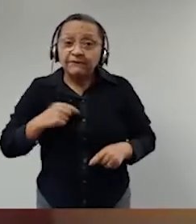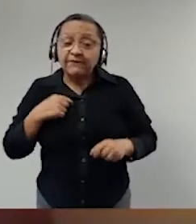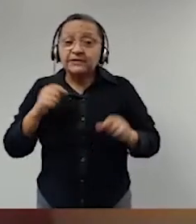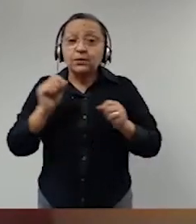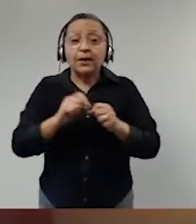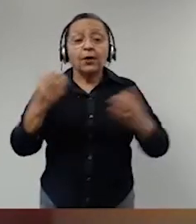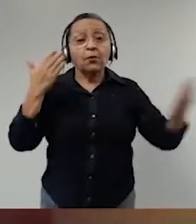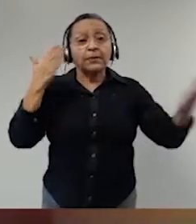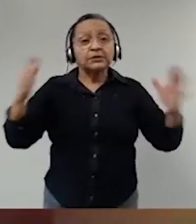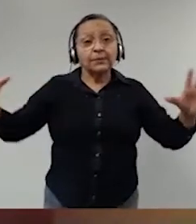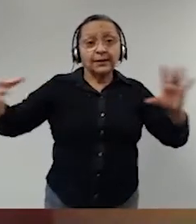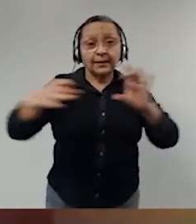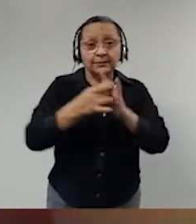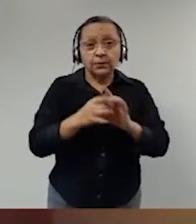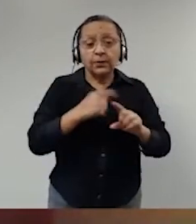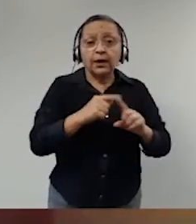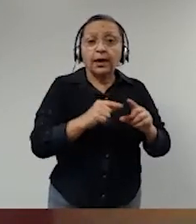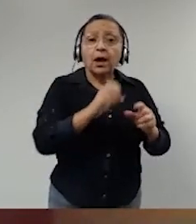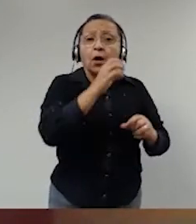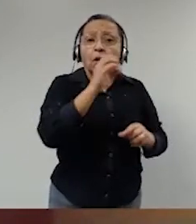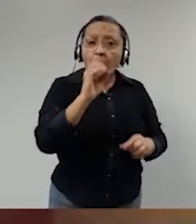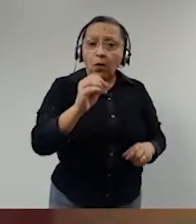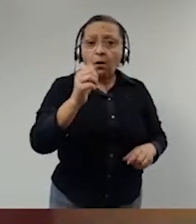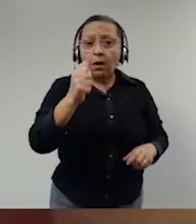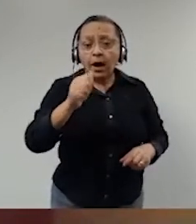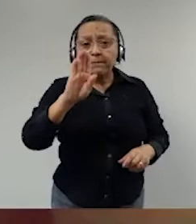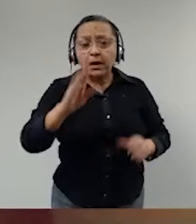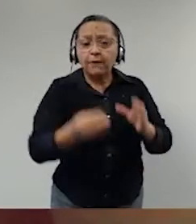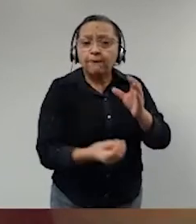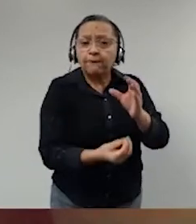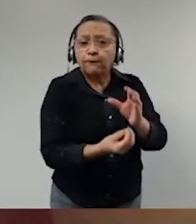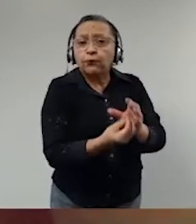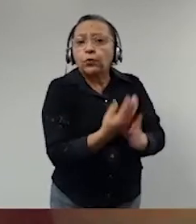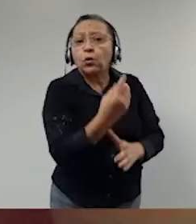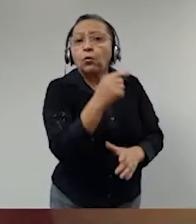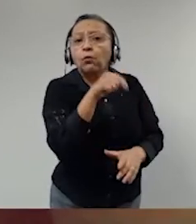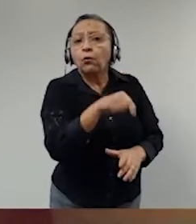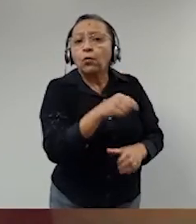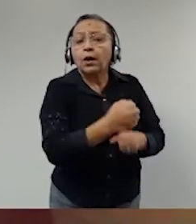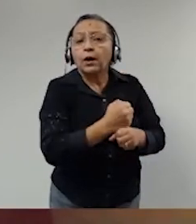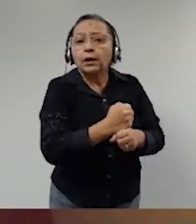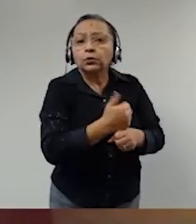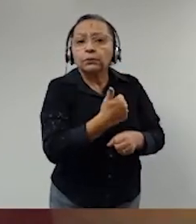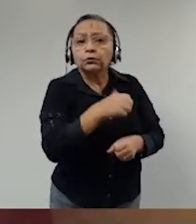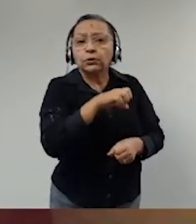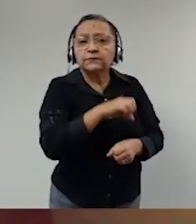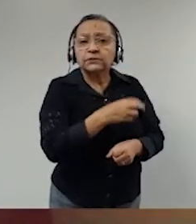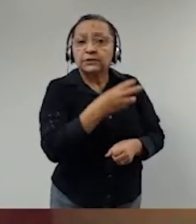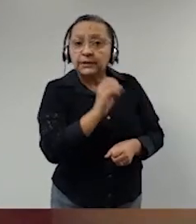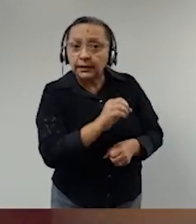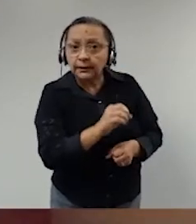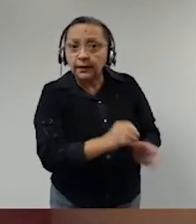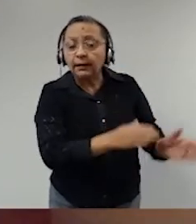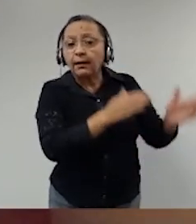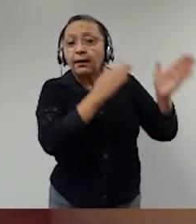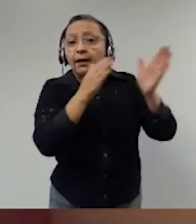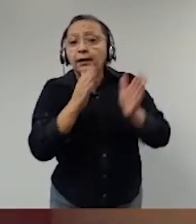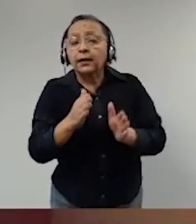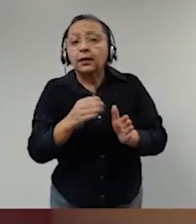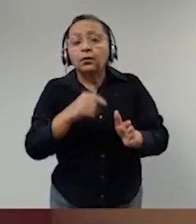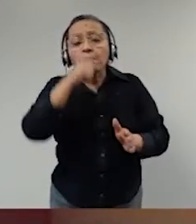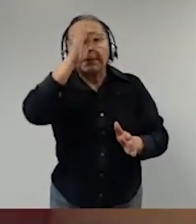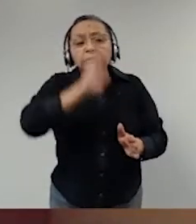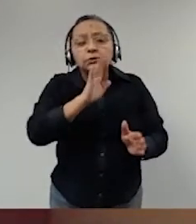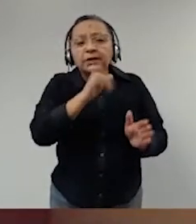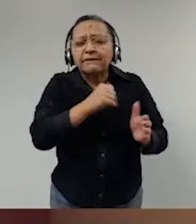significa a OAB ter sido fundada ao mesmo tempo em que o Brasil ele caminha para se entender como uma